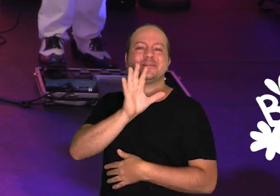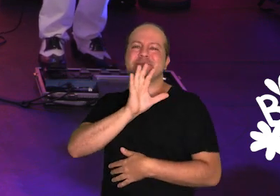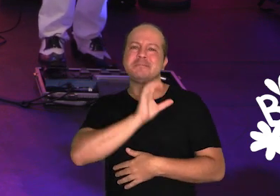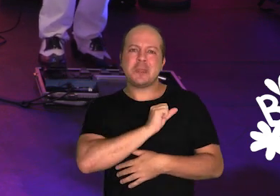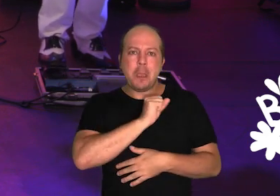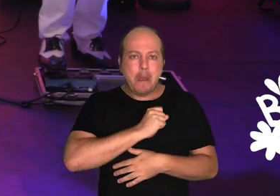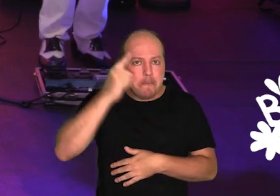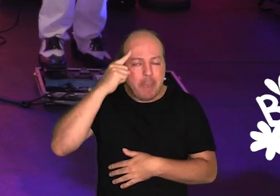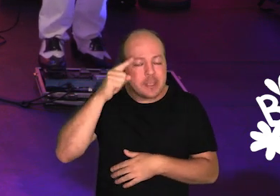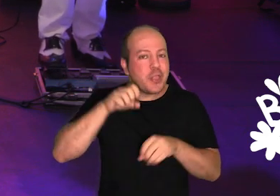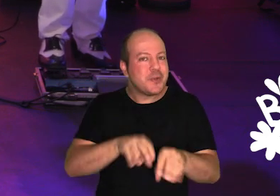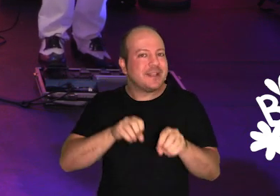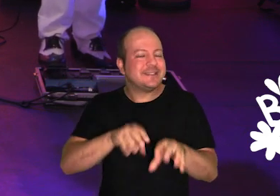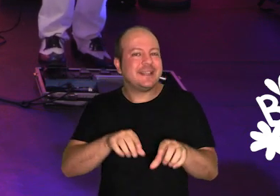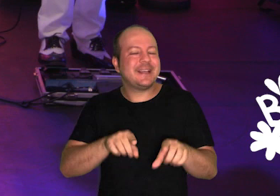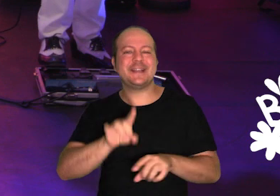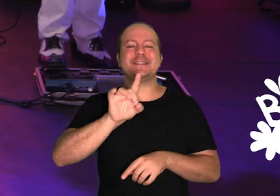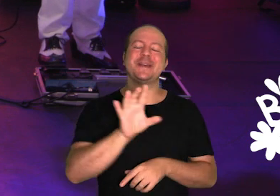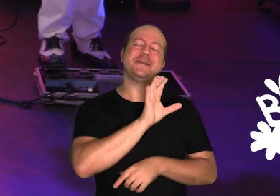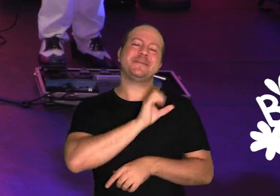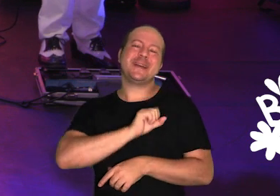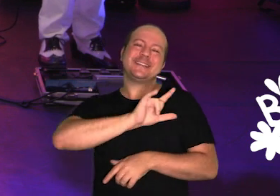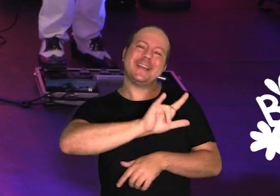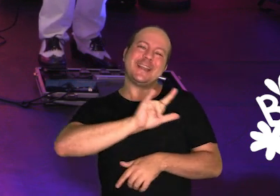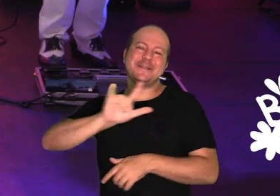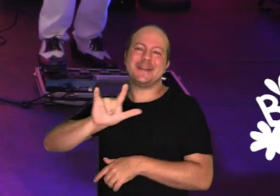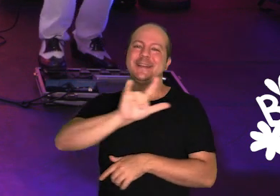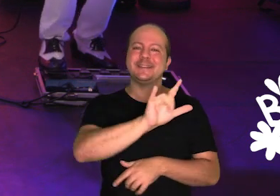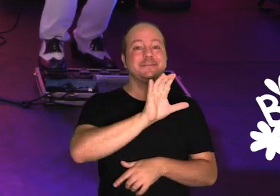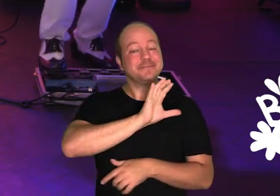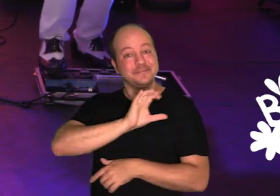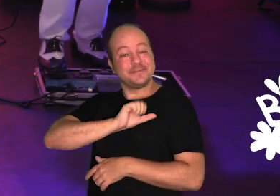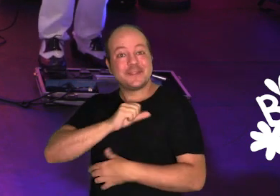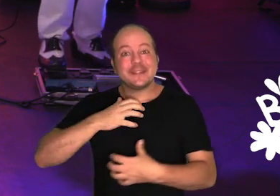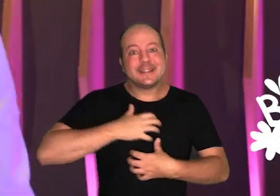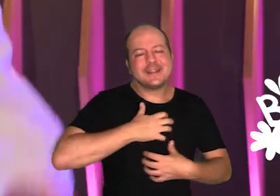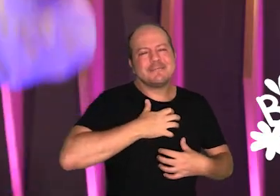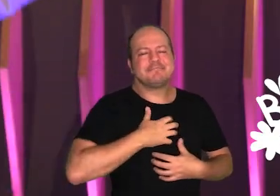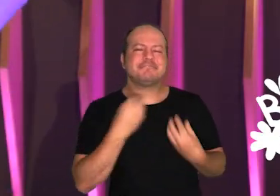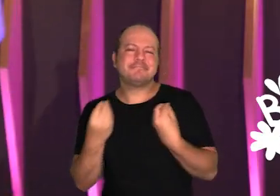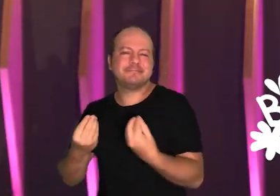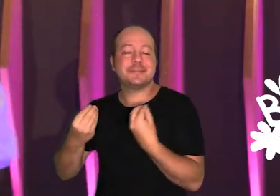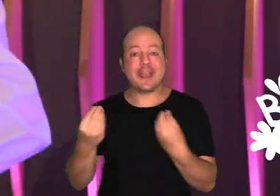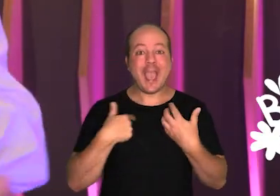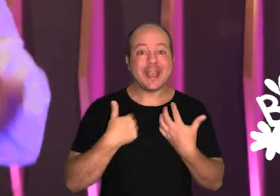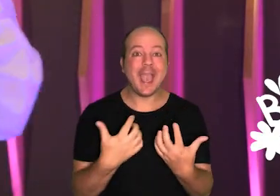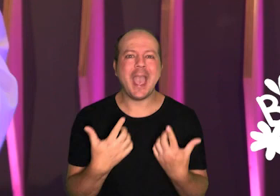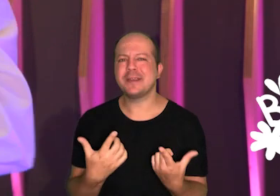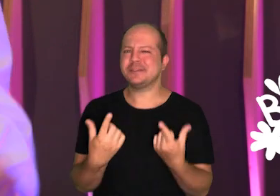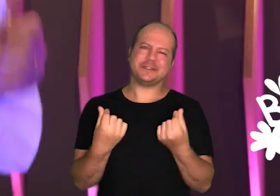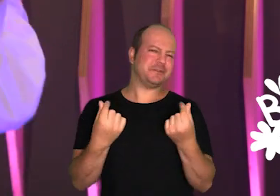ama, pensei em educação. E se quer amar, se quer amar, se quer amar de jeito maneira, eu